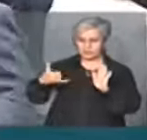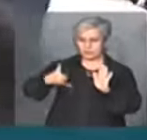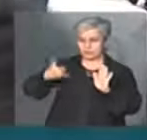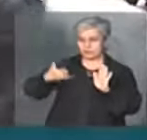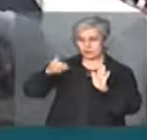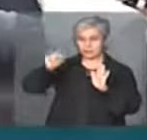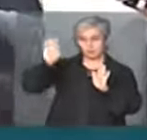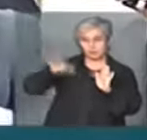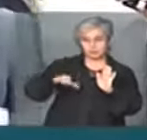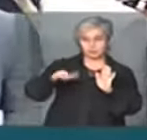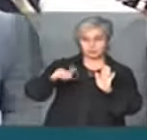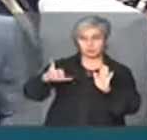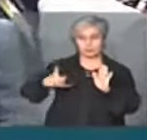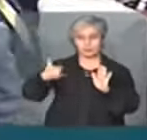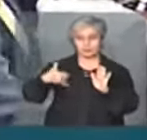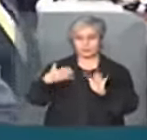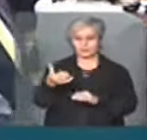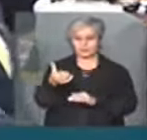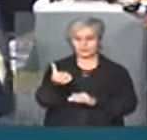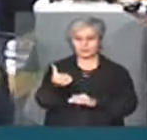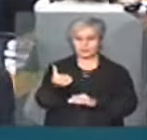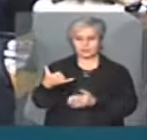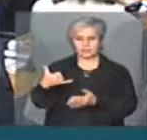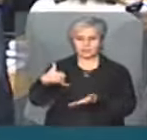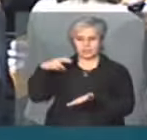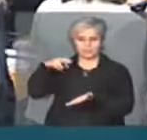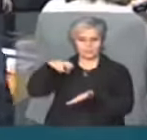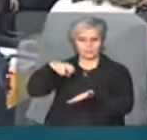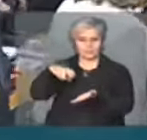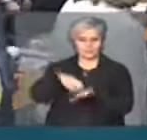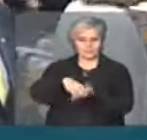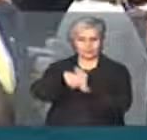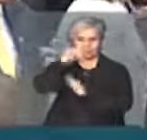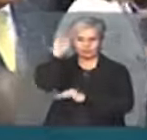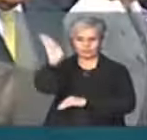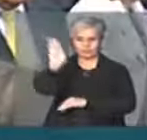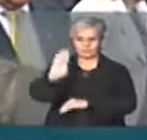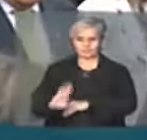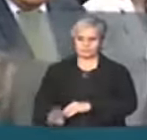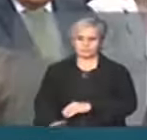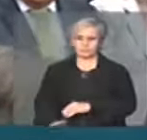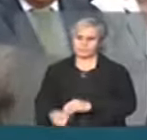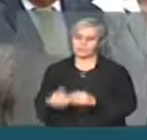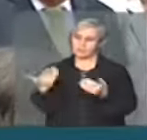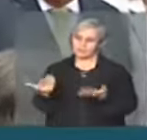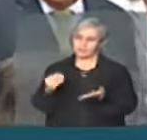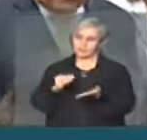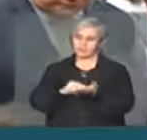Vossa Excelência já orientou por demais. Olha, eu quero pedir às senhoras e seus deputados que, por favor,